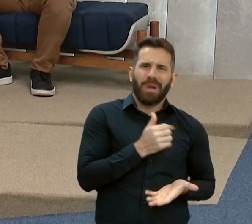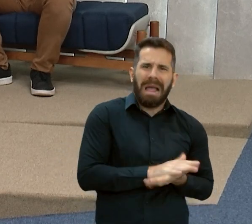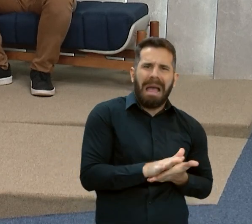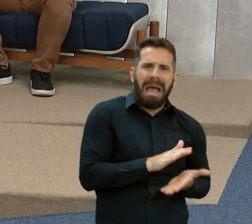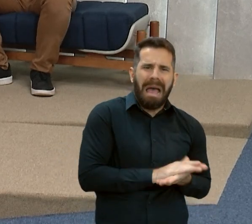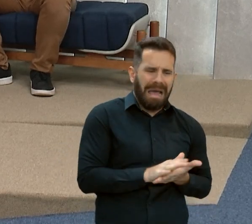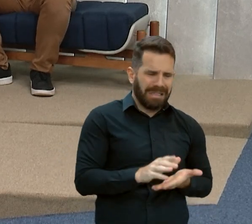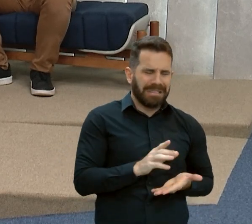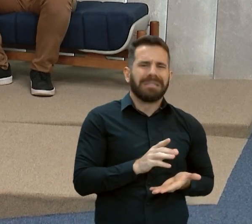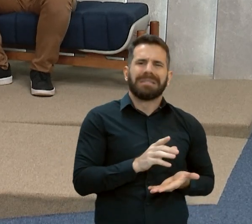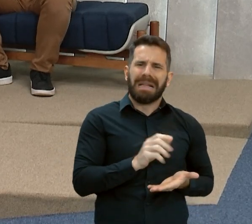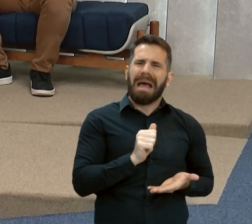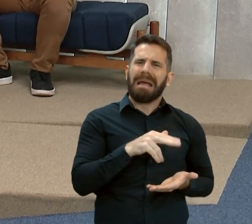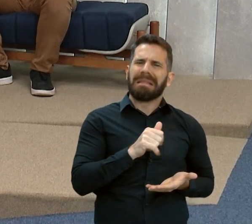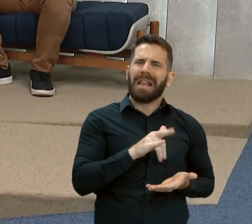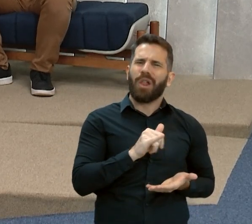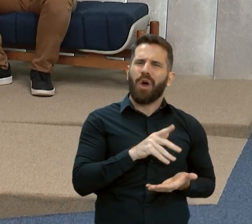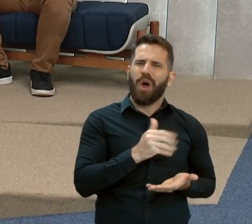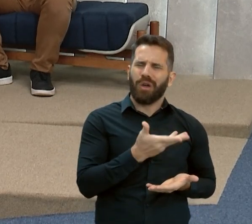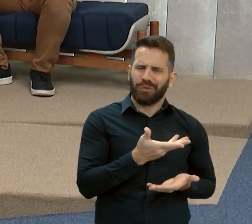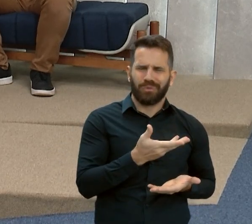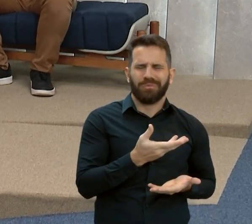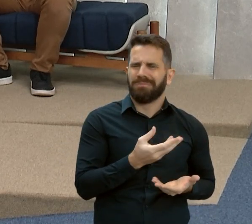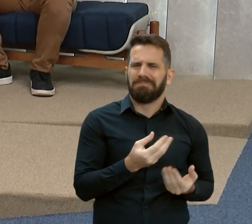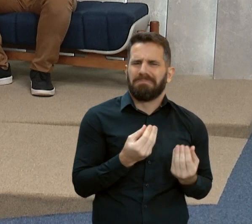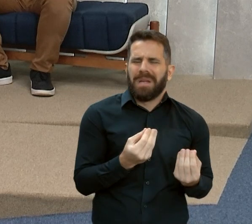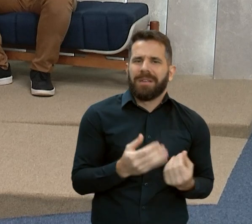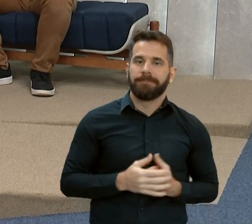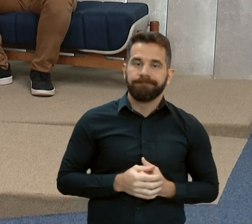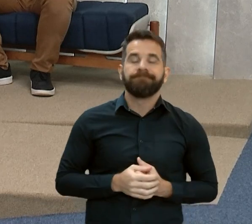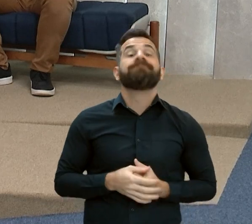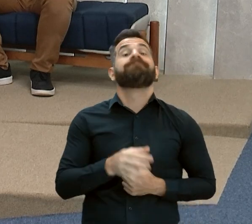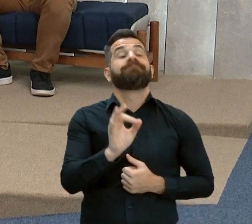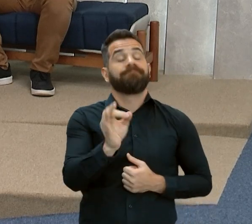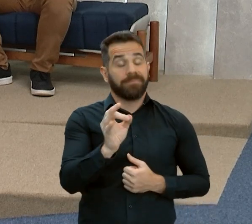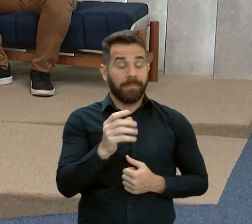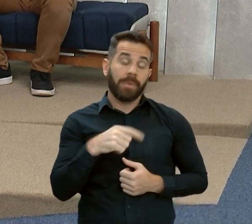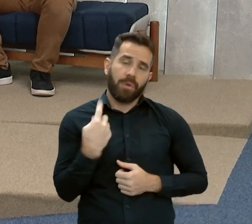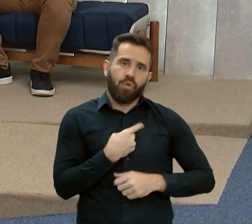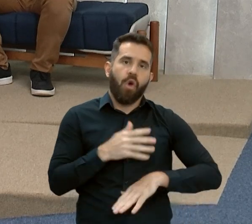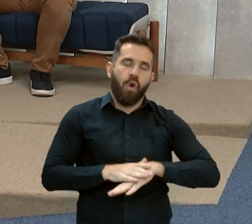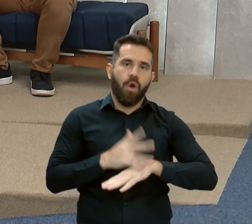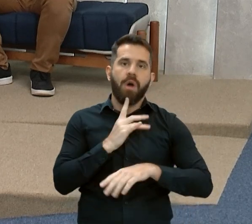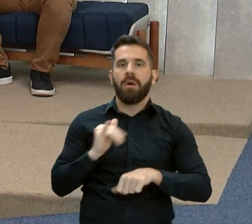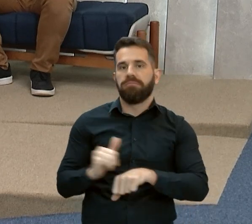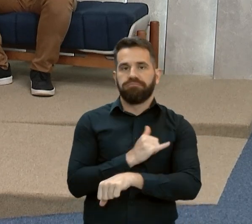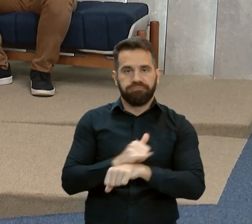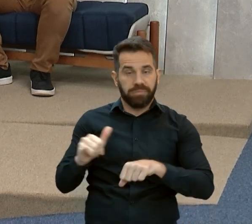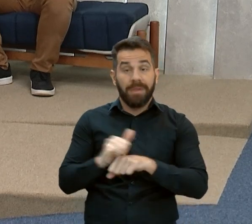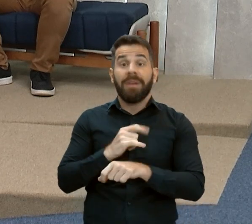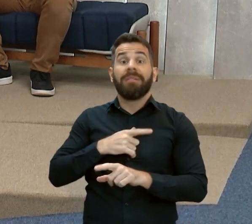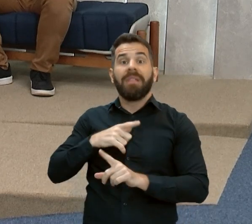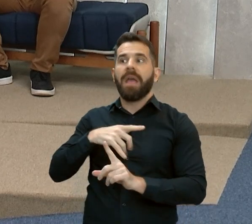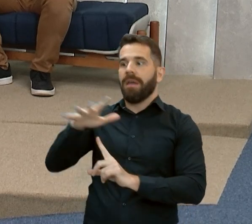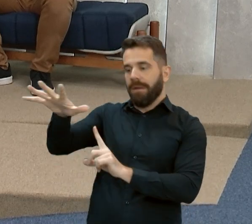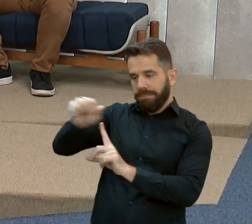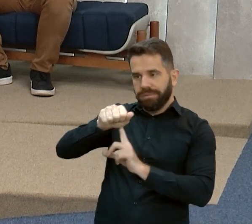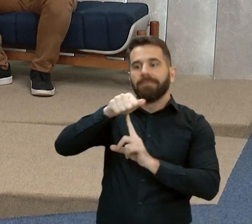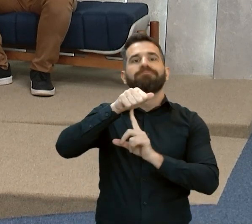digital, né? A gente fez algumas coisas que, por exemplo, o transmissor analógico, a gente comprou um transmissor que poderia